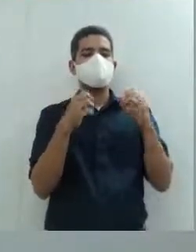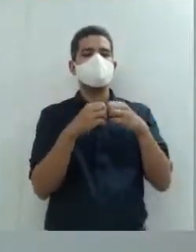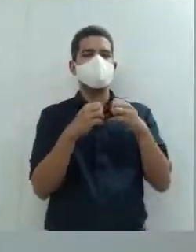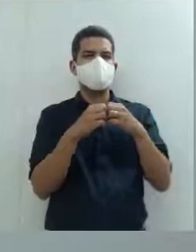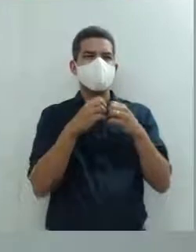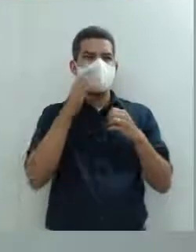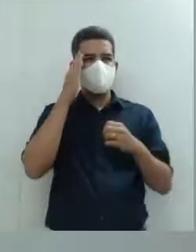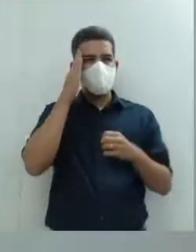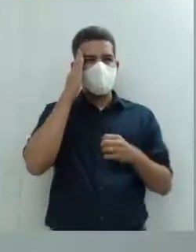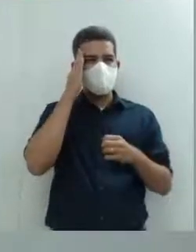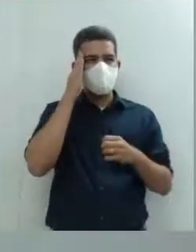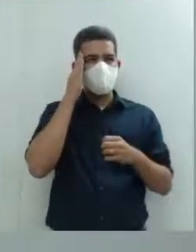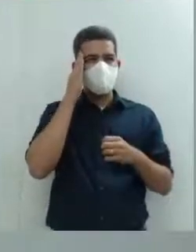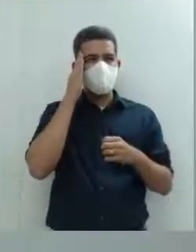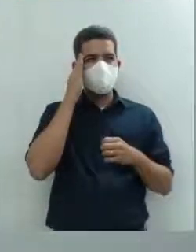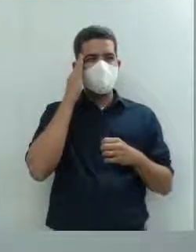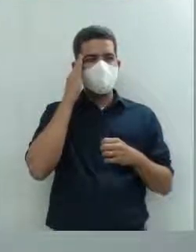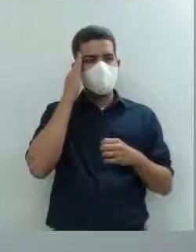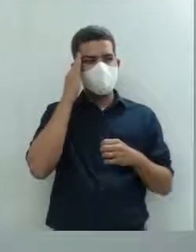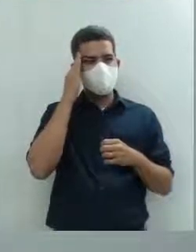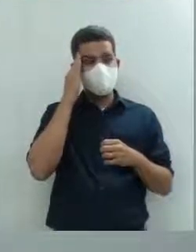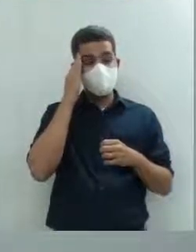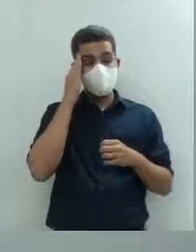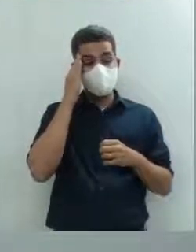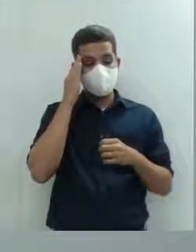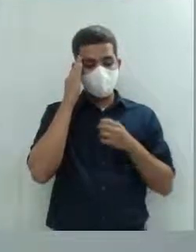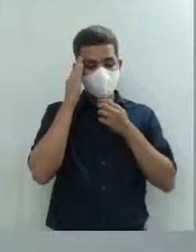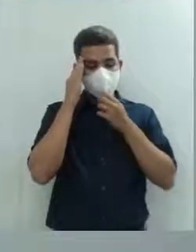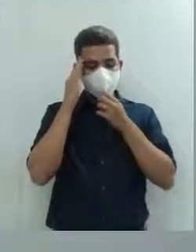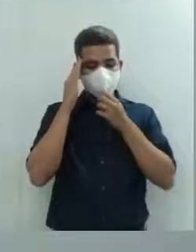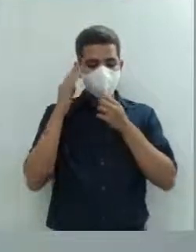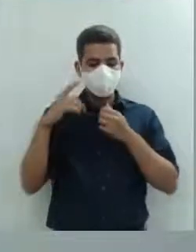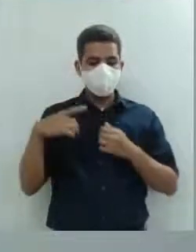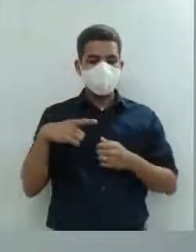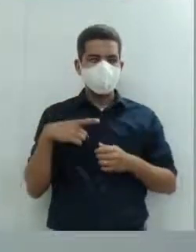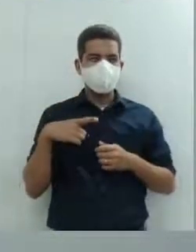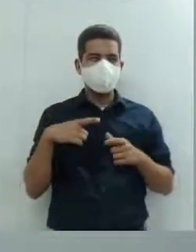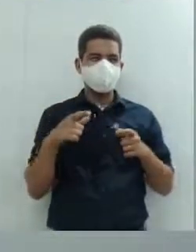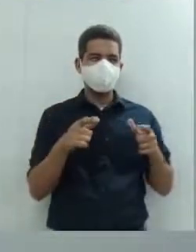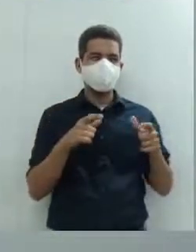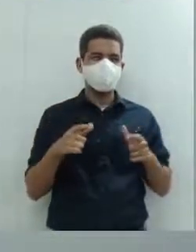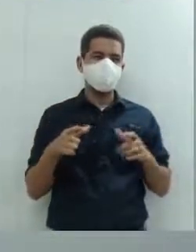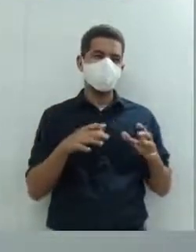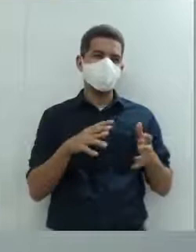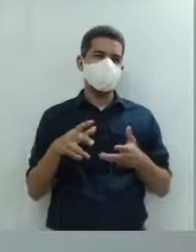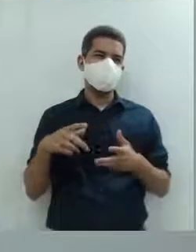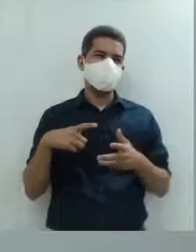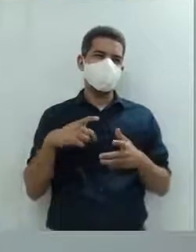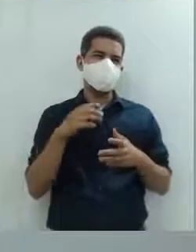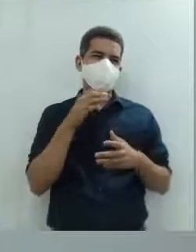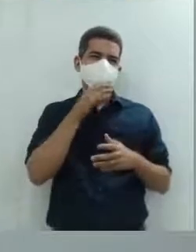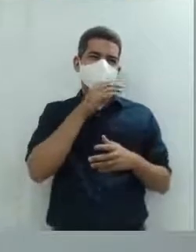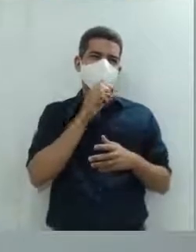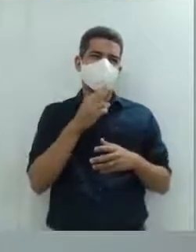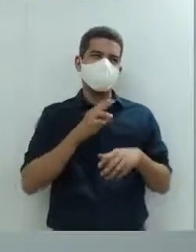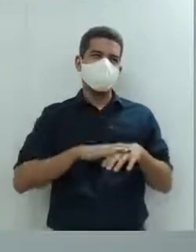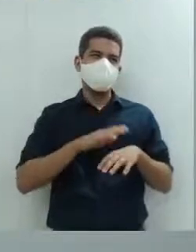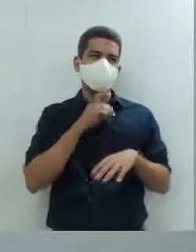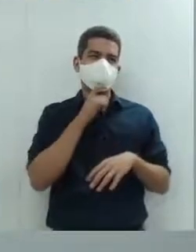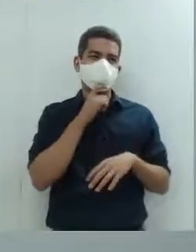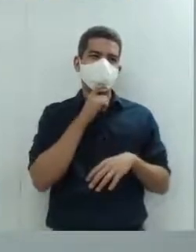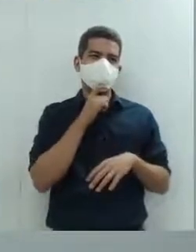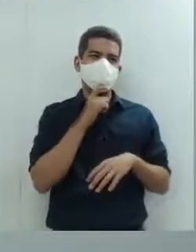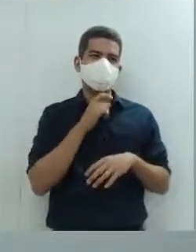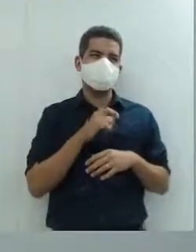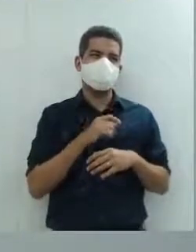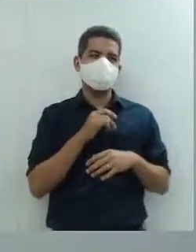Essa proximidade e esse afastamento do Sol é que vai dizer que lugares do mundo vão ser mais quente ou mais frio. Estou